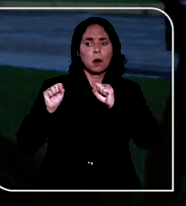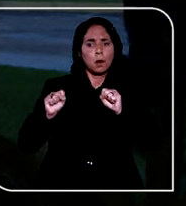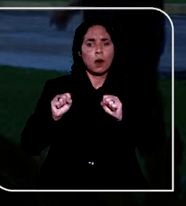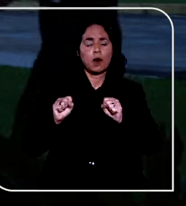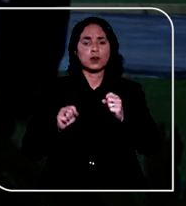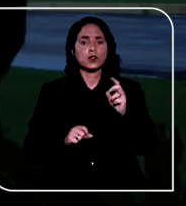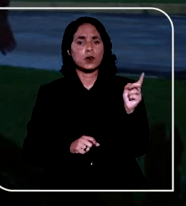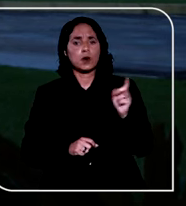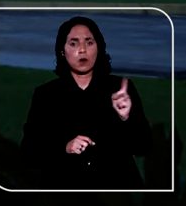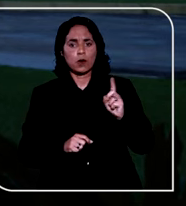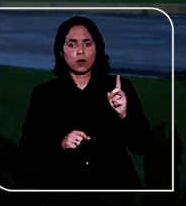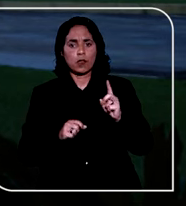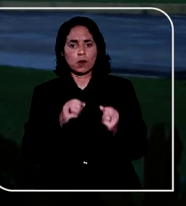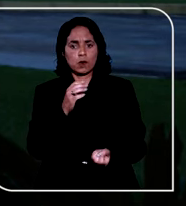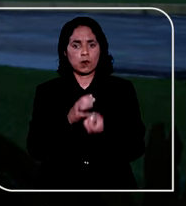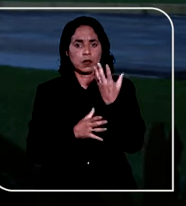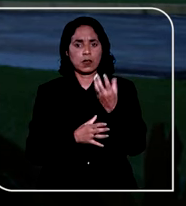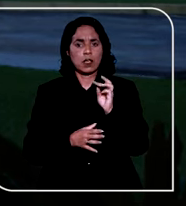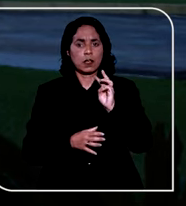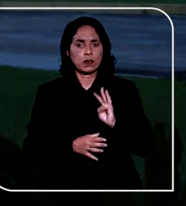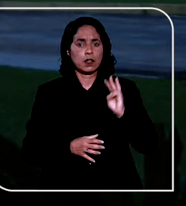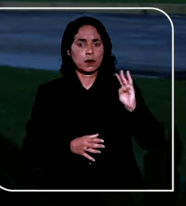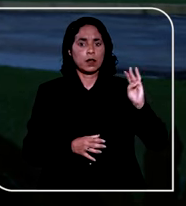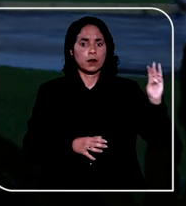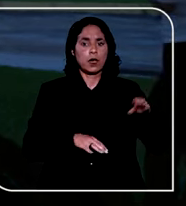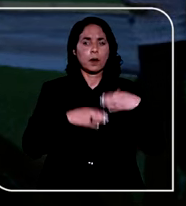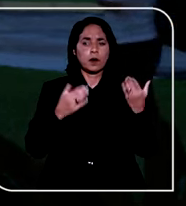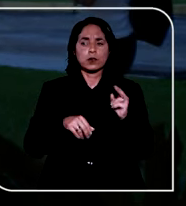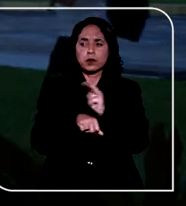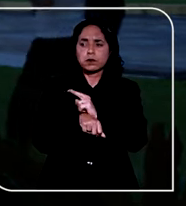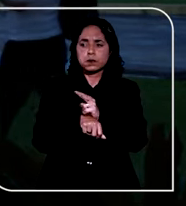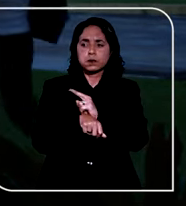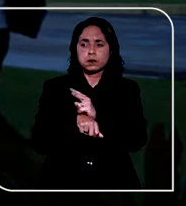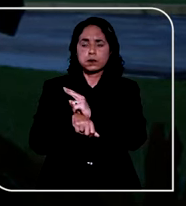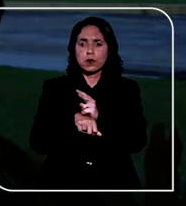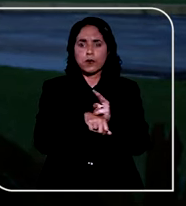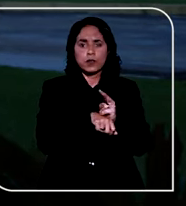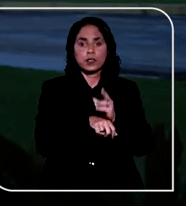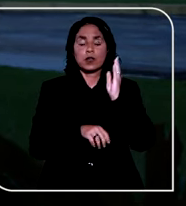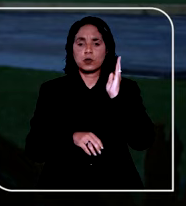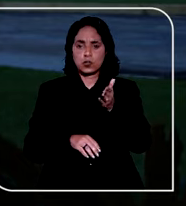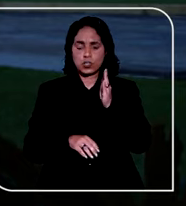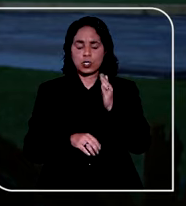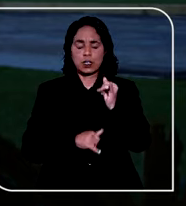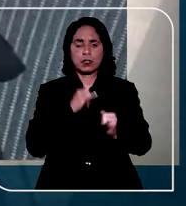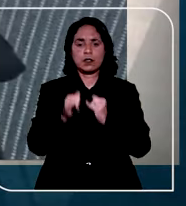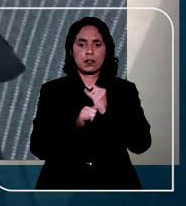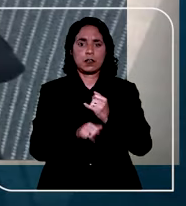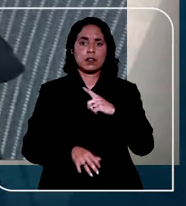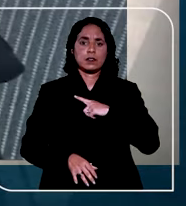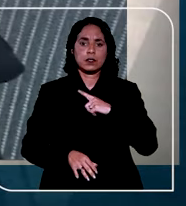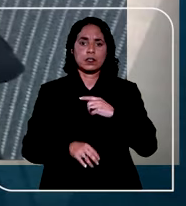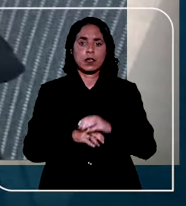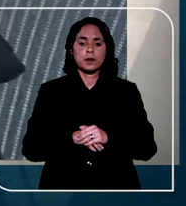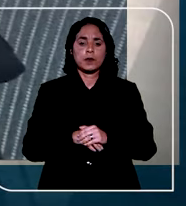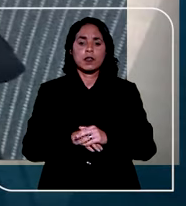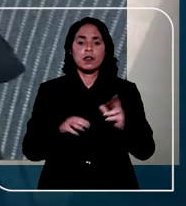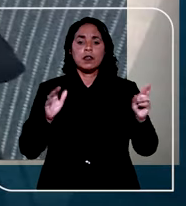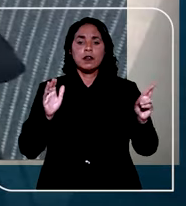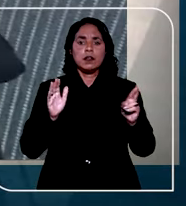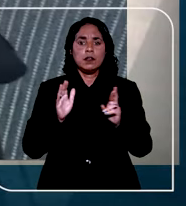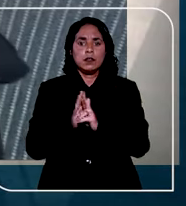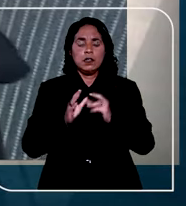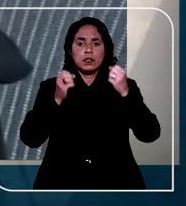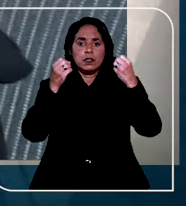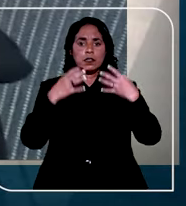prática ou se eles devem apenas monitorar as páginas já existentes na internet para o relator ainda que